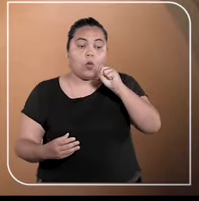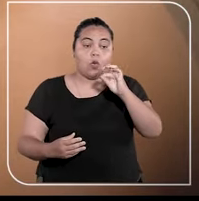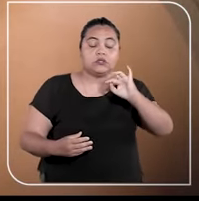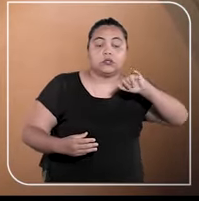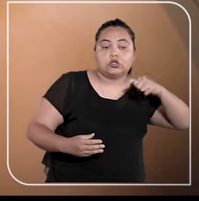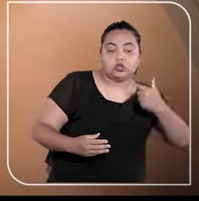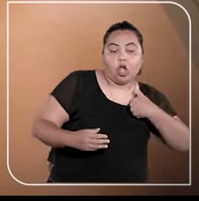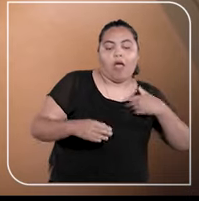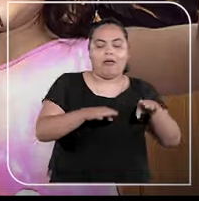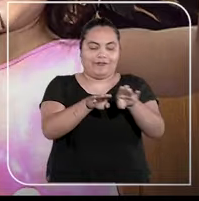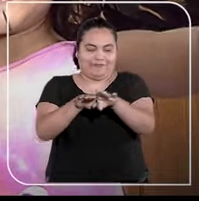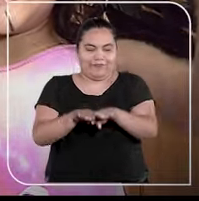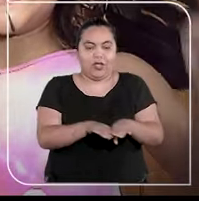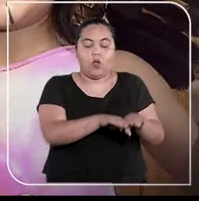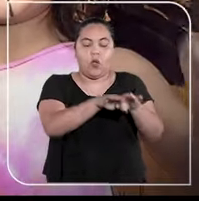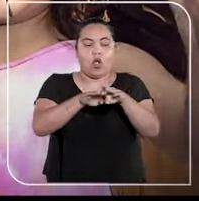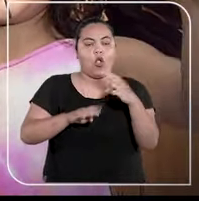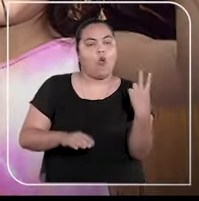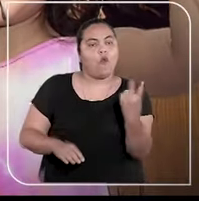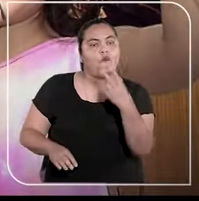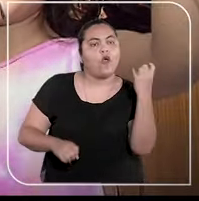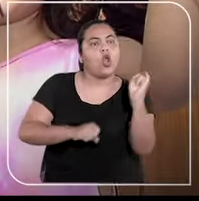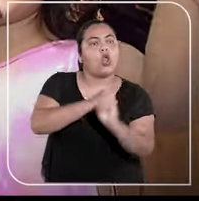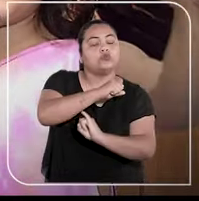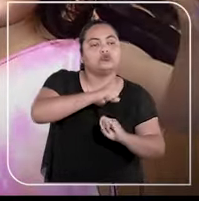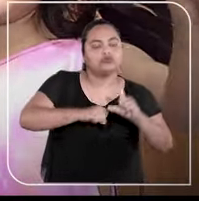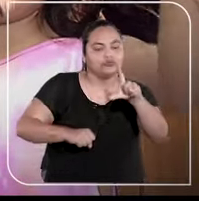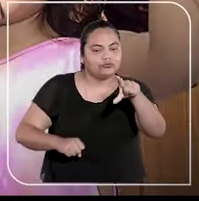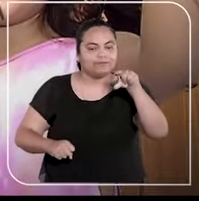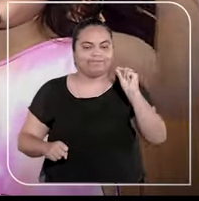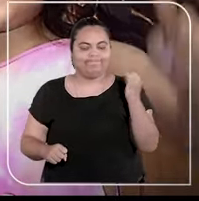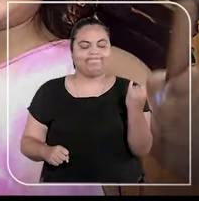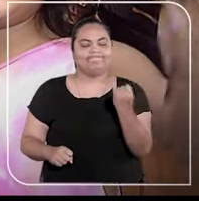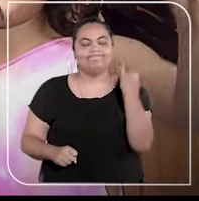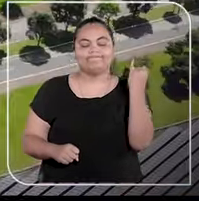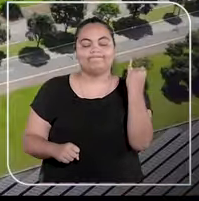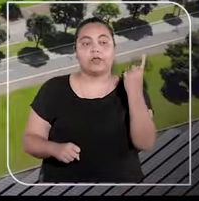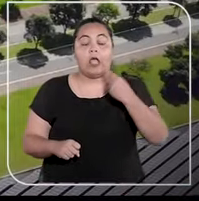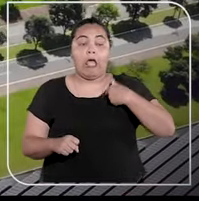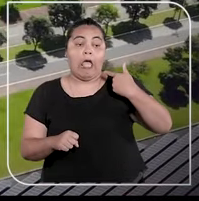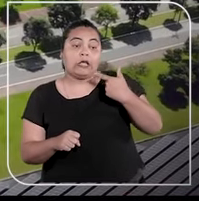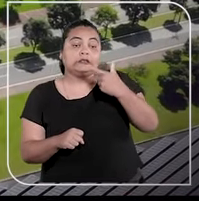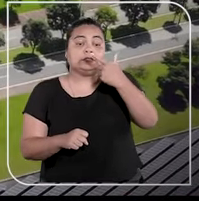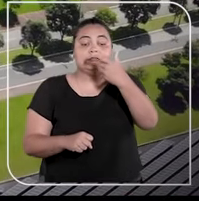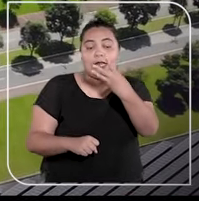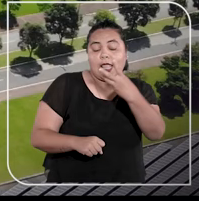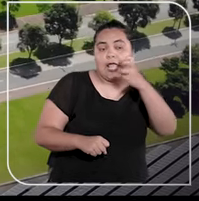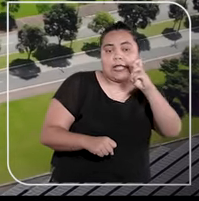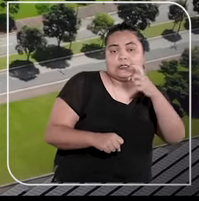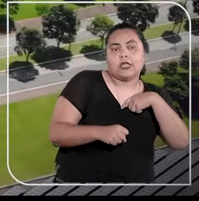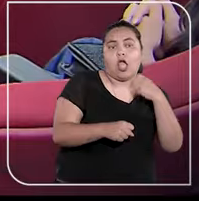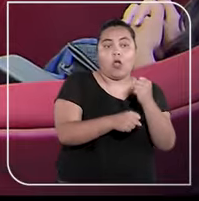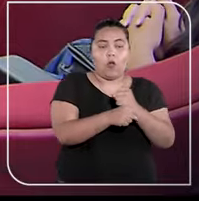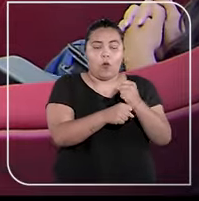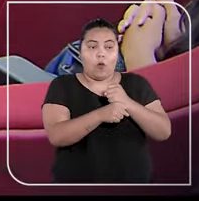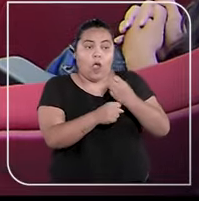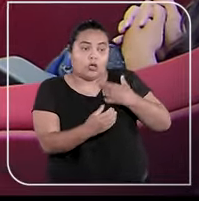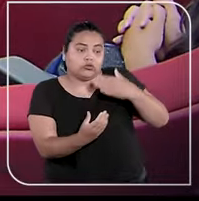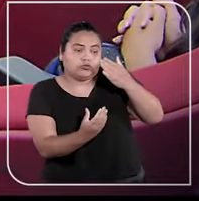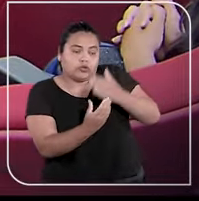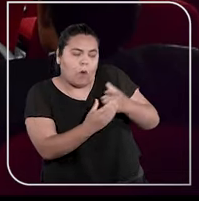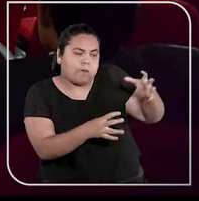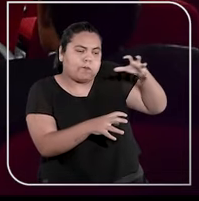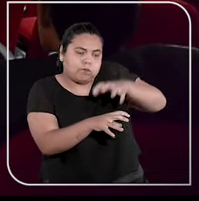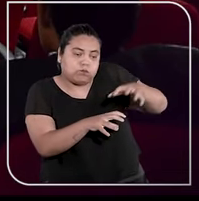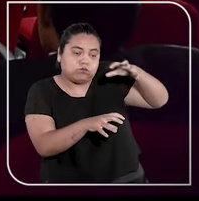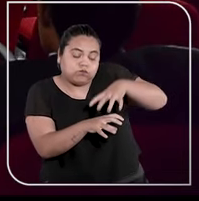STJ tem a igualdade como valor institucional prioritário. Nestes 35 anos, a Corte